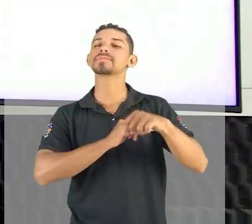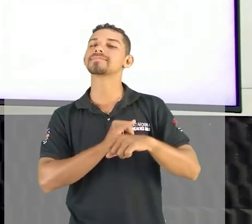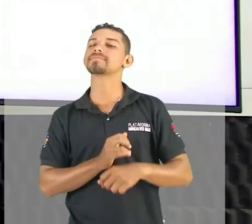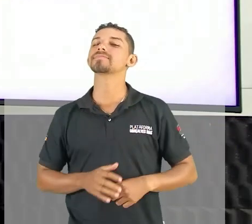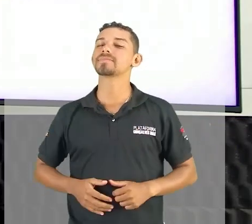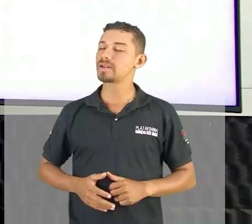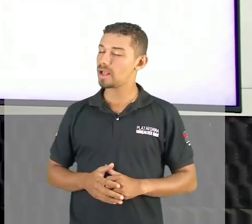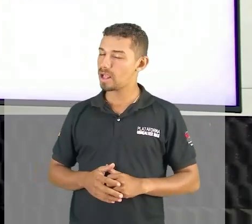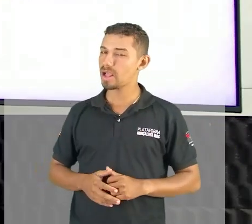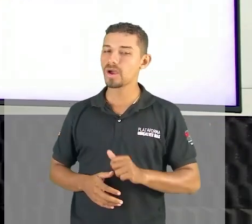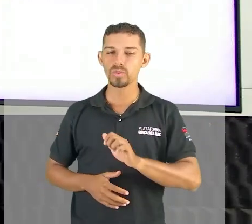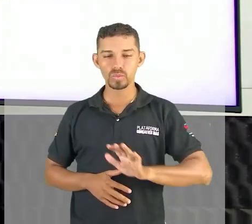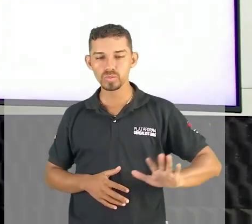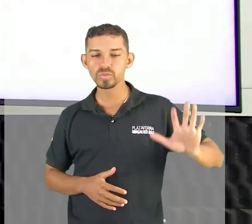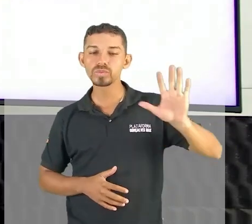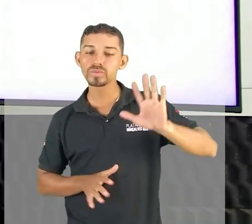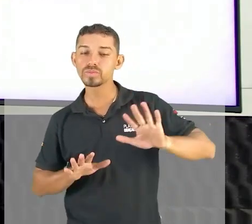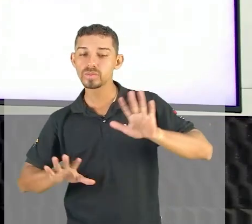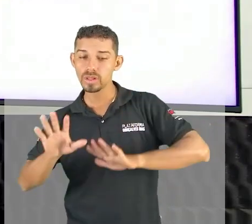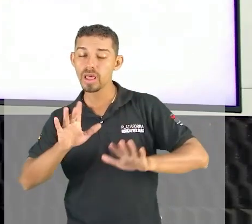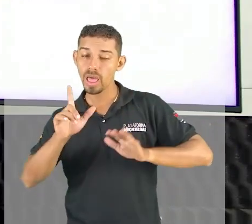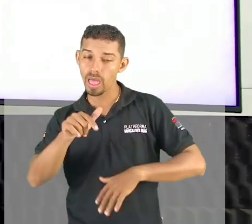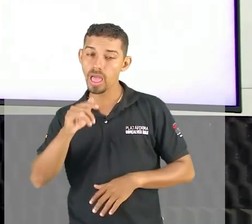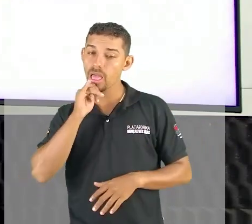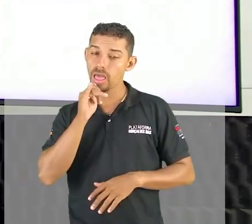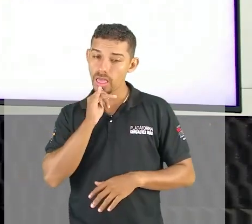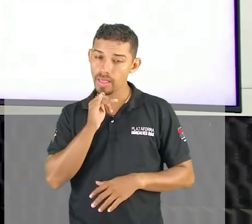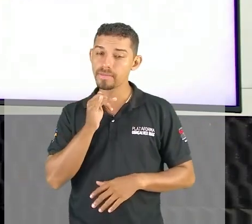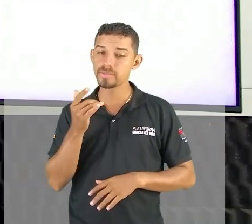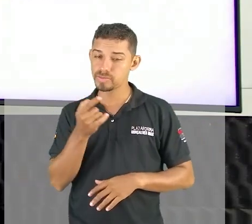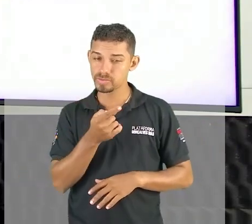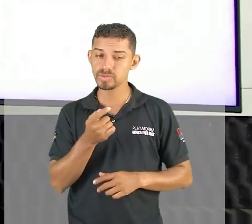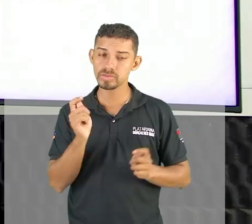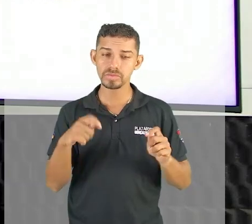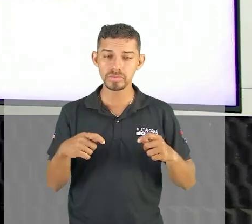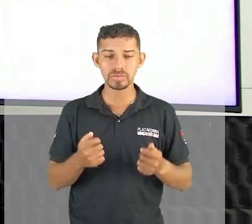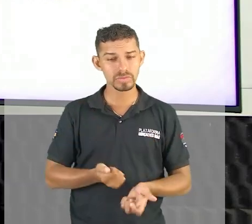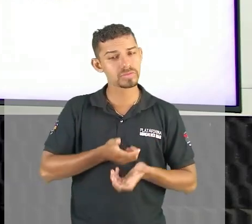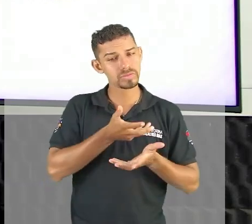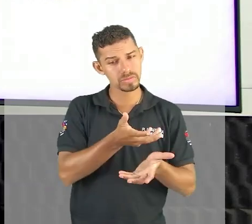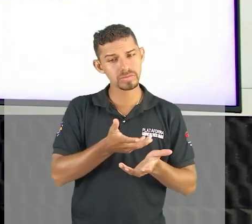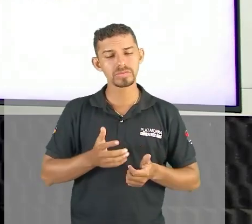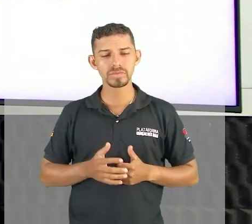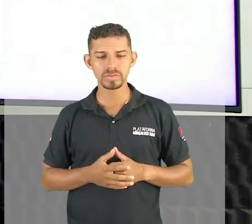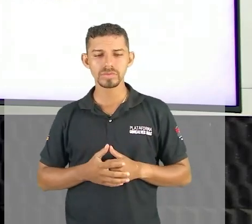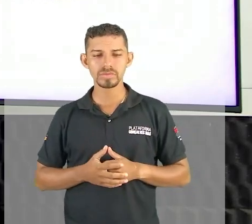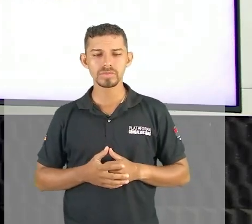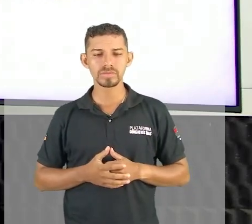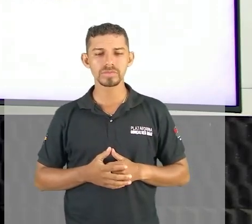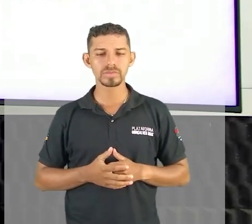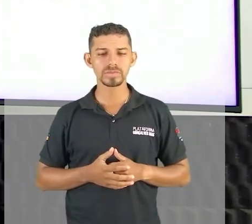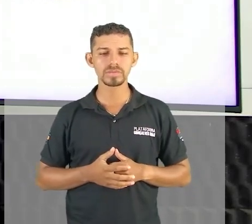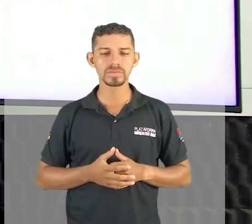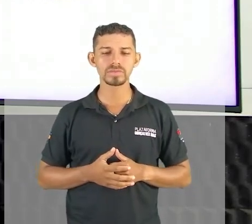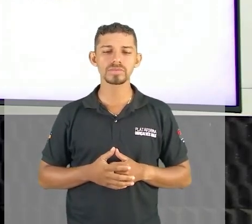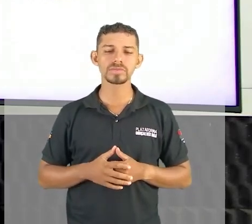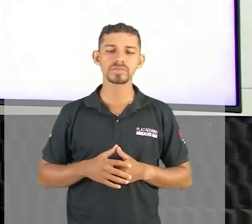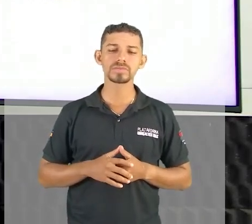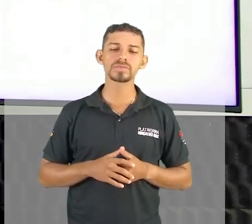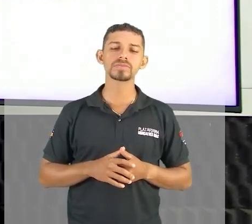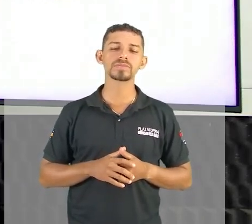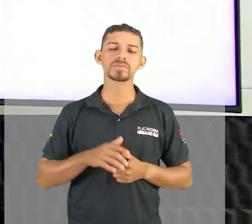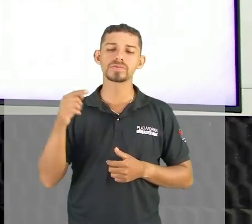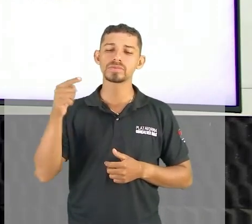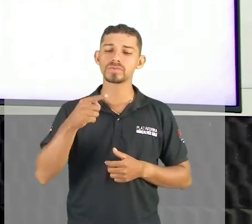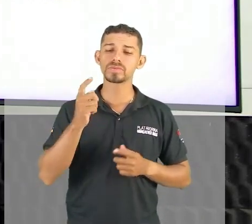aí tem que ter cuidado a gente percebe que ele é um meio de de é um recurso expressivo que é muito utilizado que se popularizou